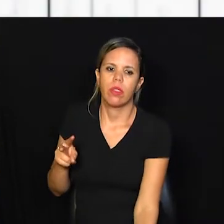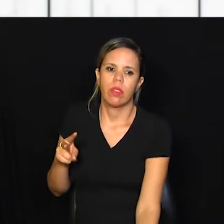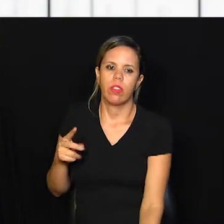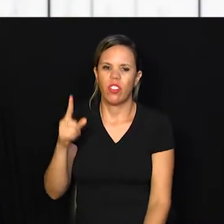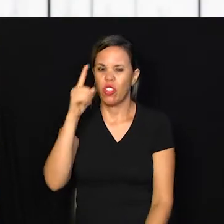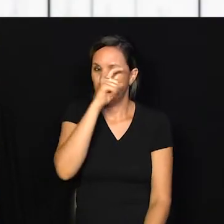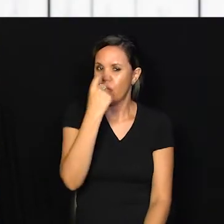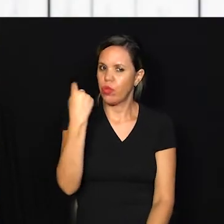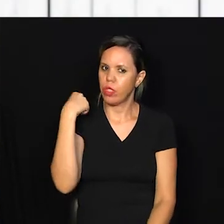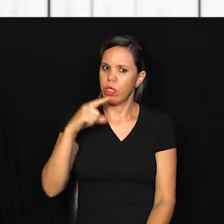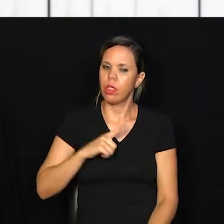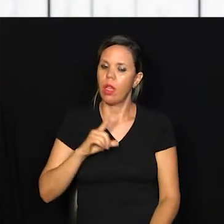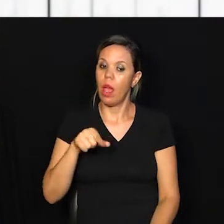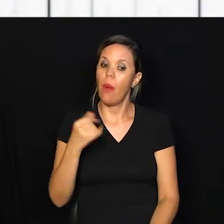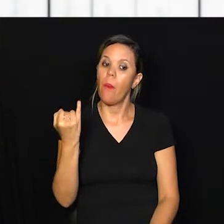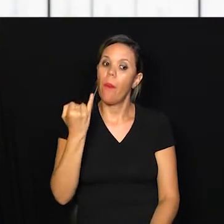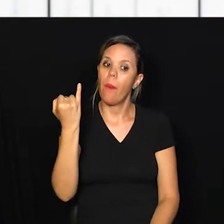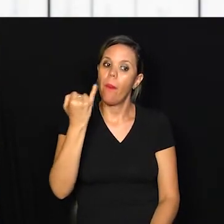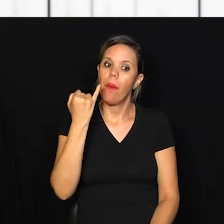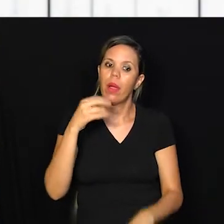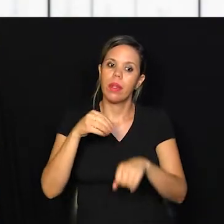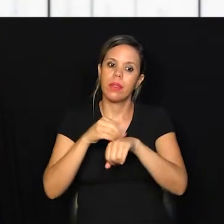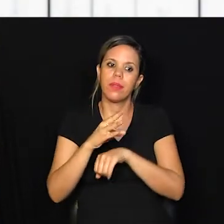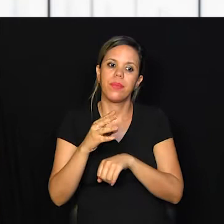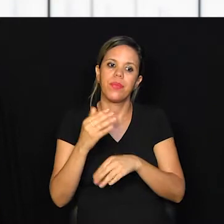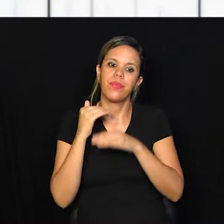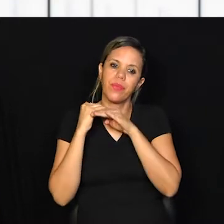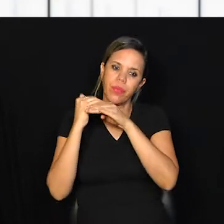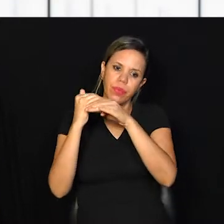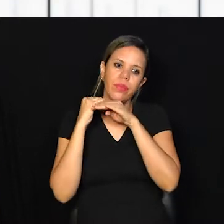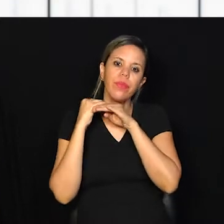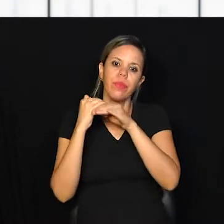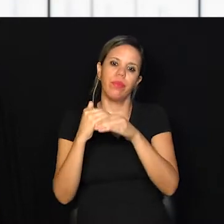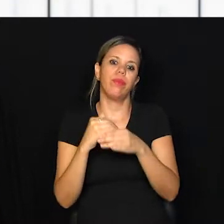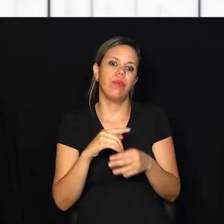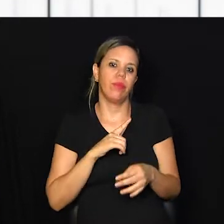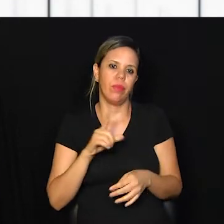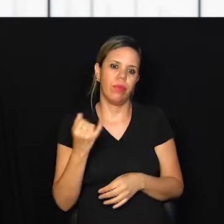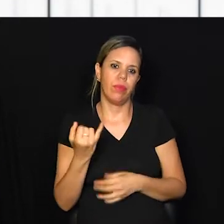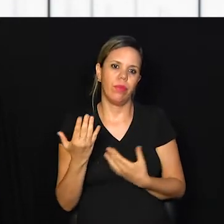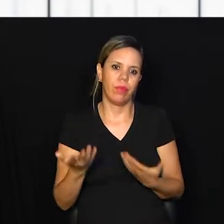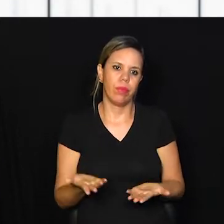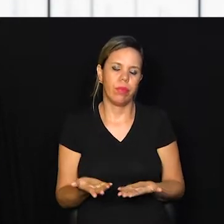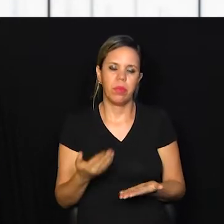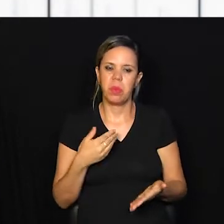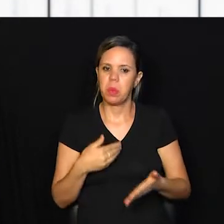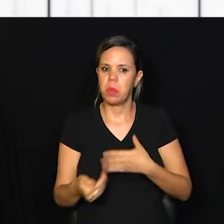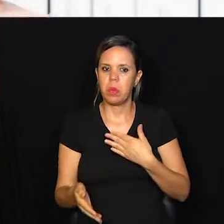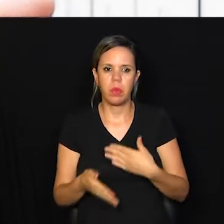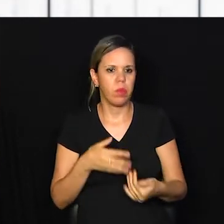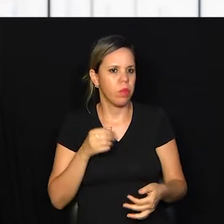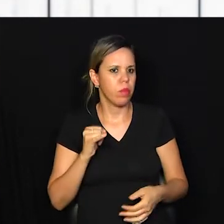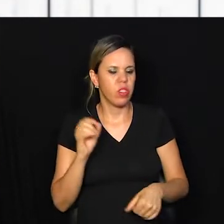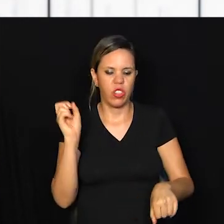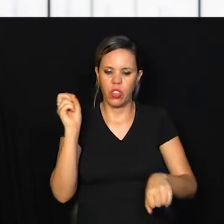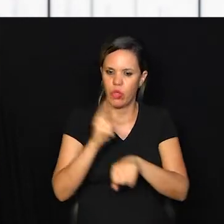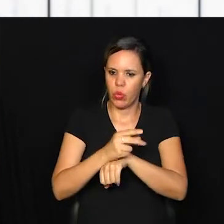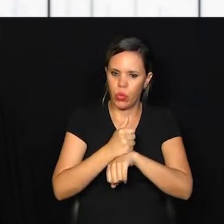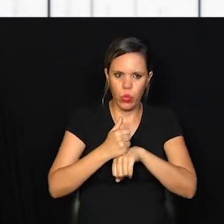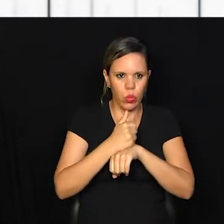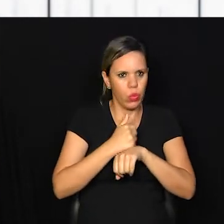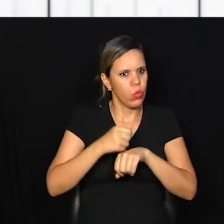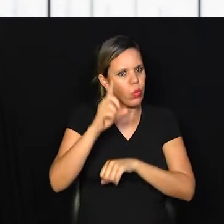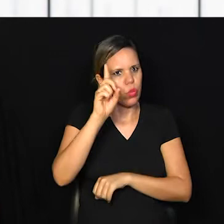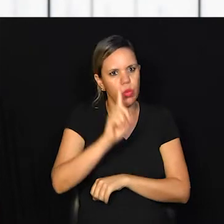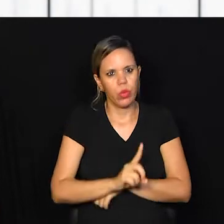sombria. E o importante é isso, esta mensagem de igualdade, né? Que independente que os cargos de